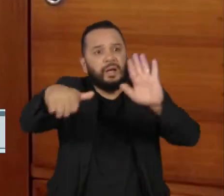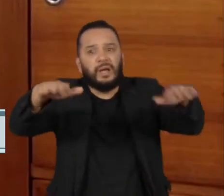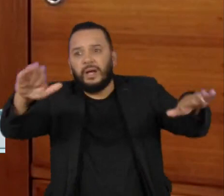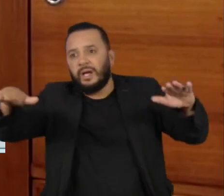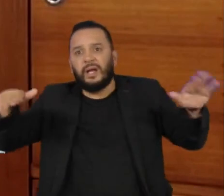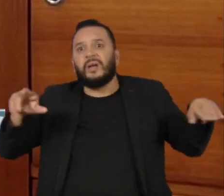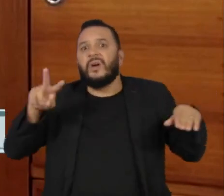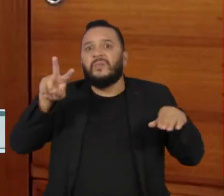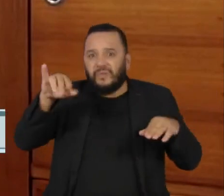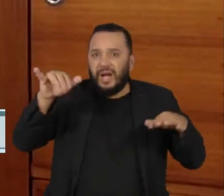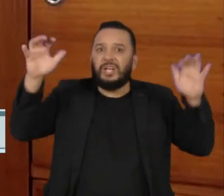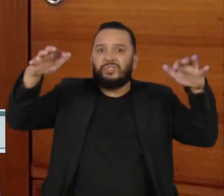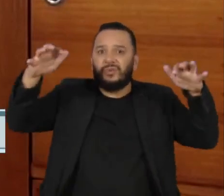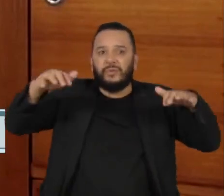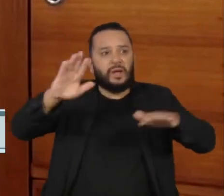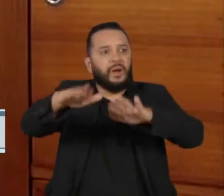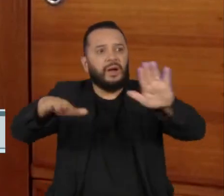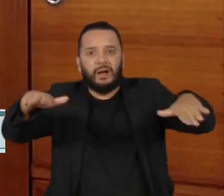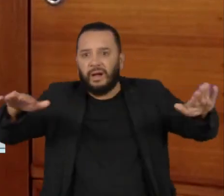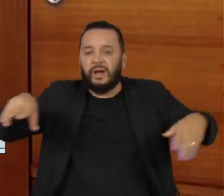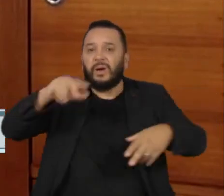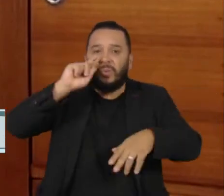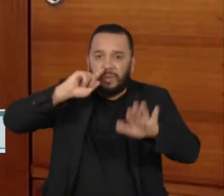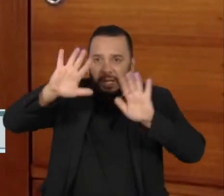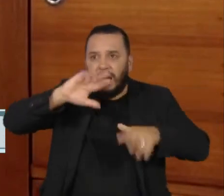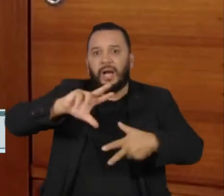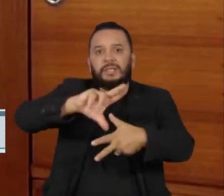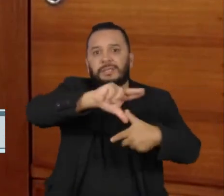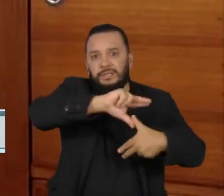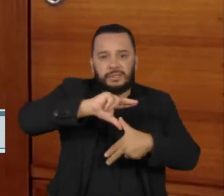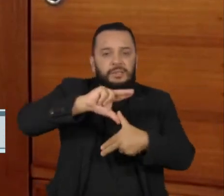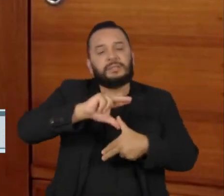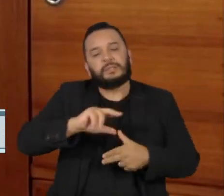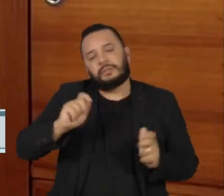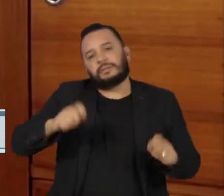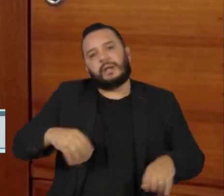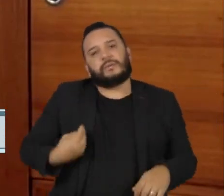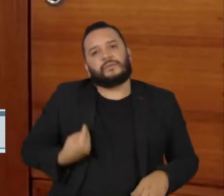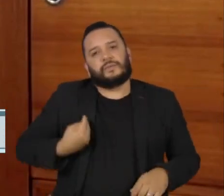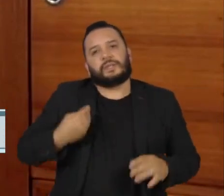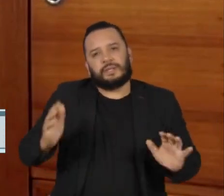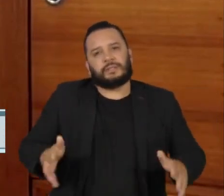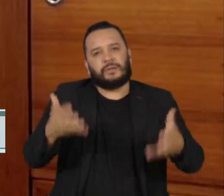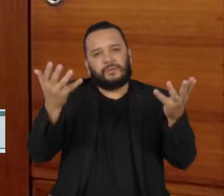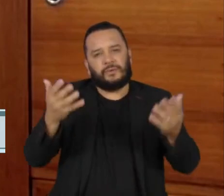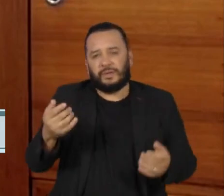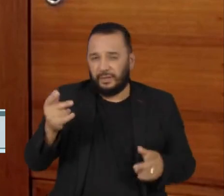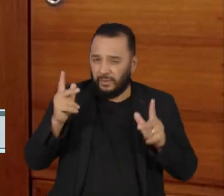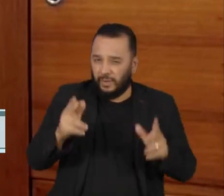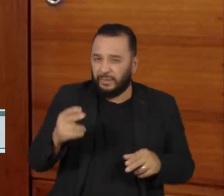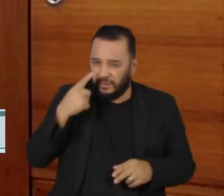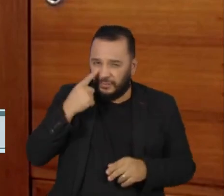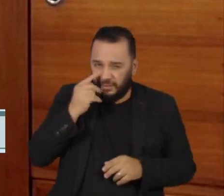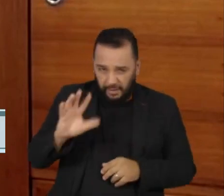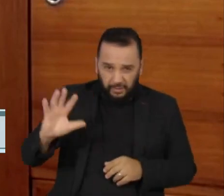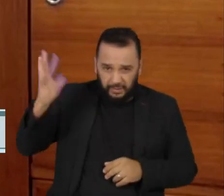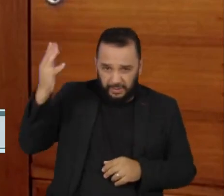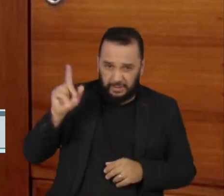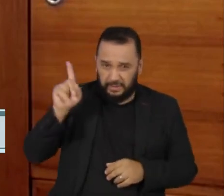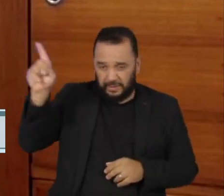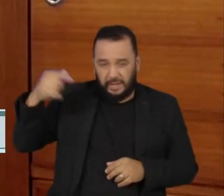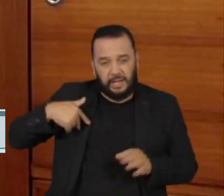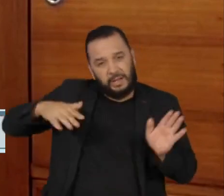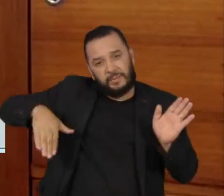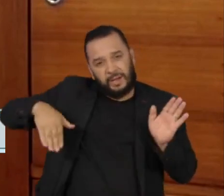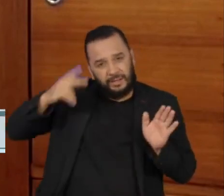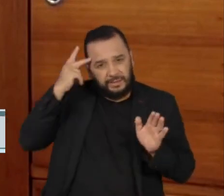que seja salve vidas, como desastres que ocorreram recentemente, por exemplo, no